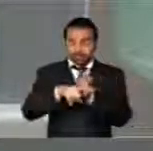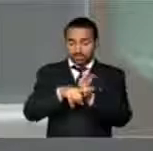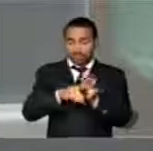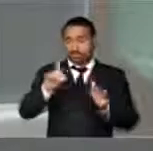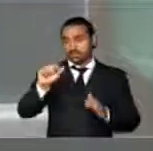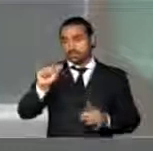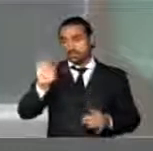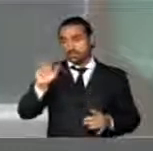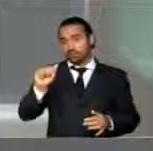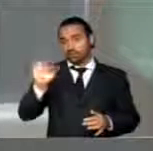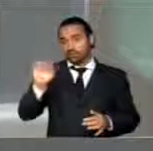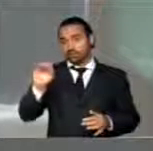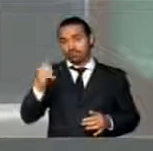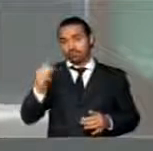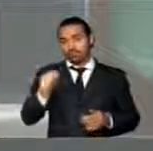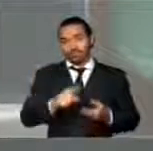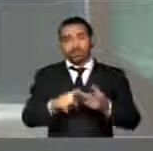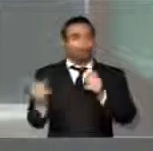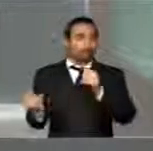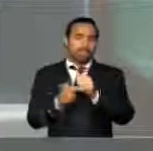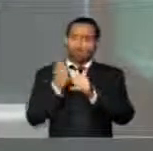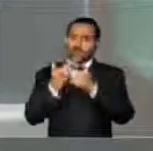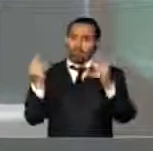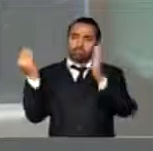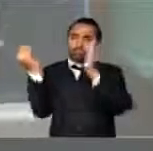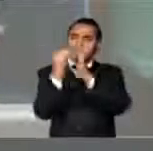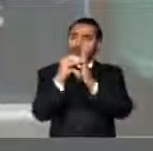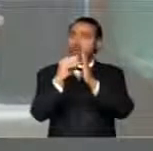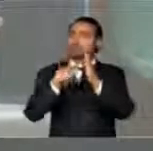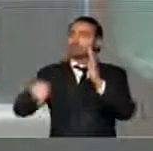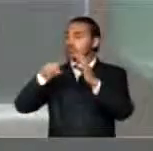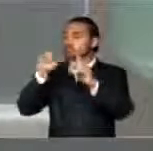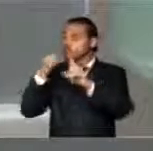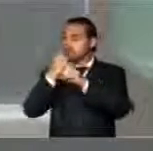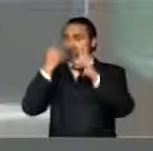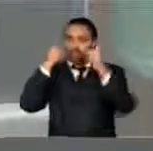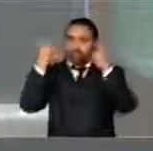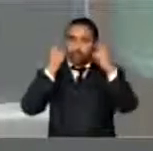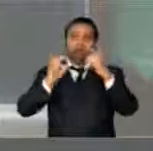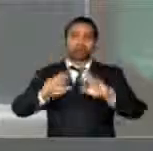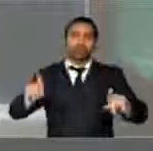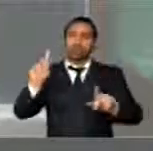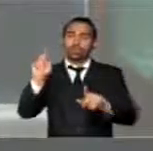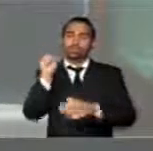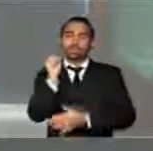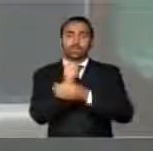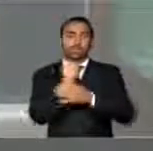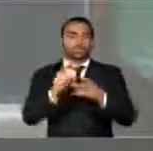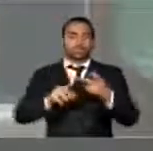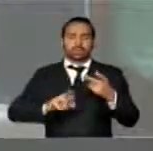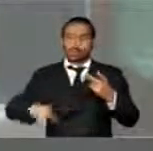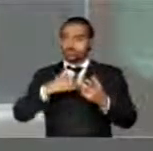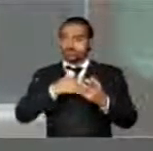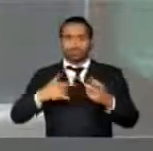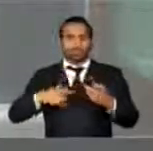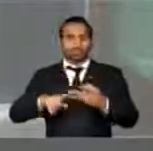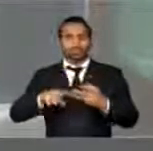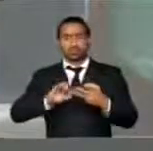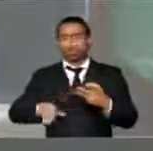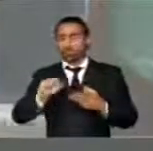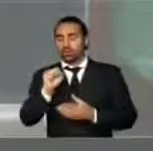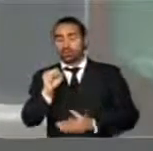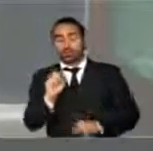semana retrasada. O primeiro item na preocupação da sociedade brasileira não é mais a segurança, não é mais a saúde, não é mais a educação.